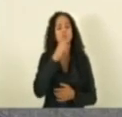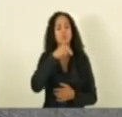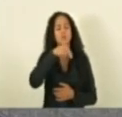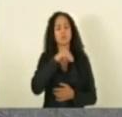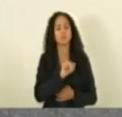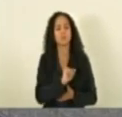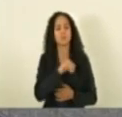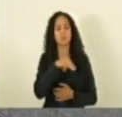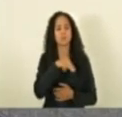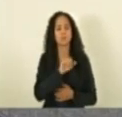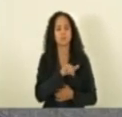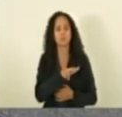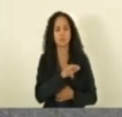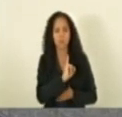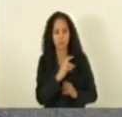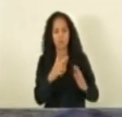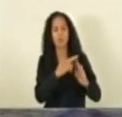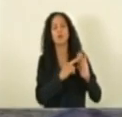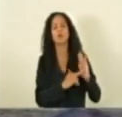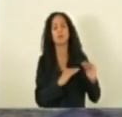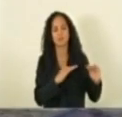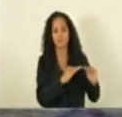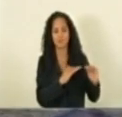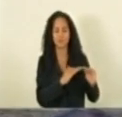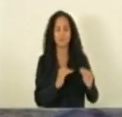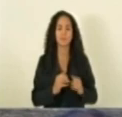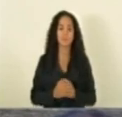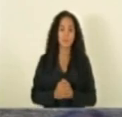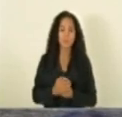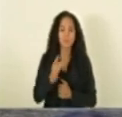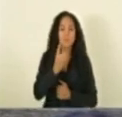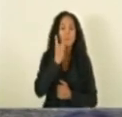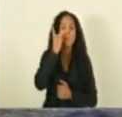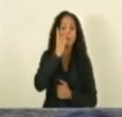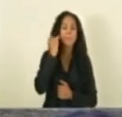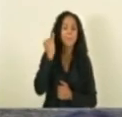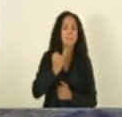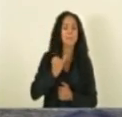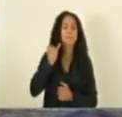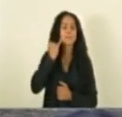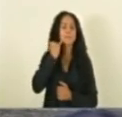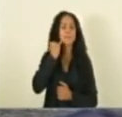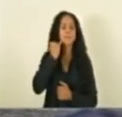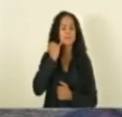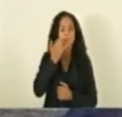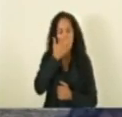Mameri? Com o relator. Como vota a deputada Janete Sá?